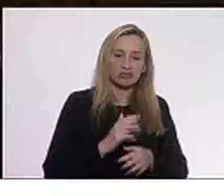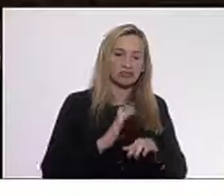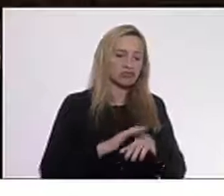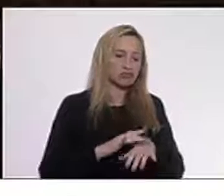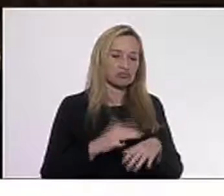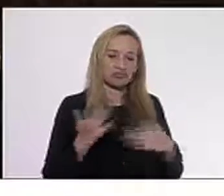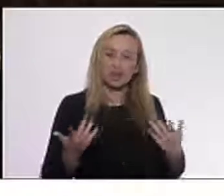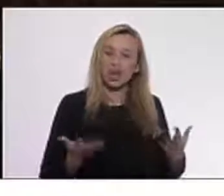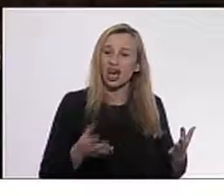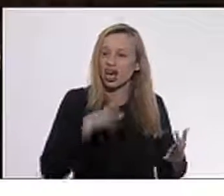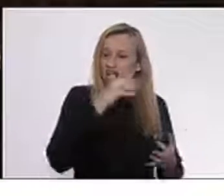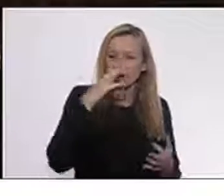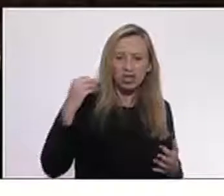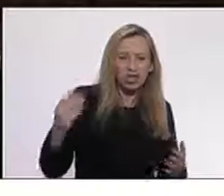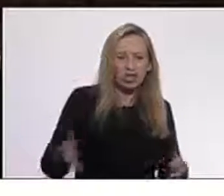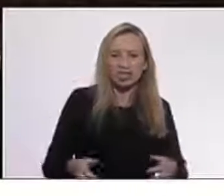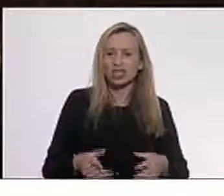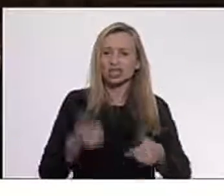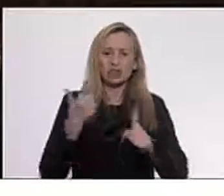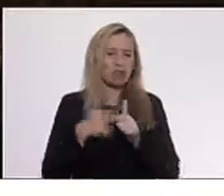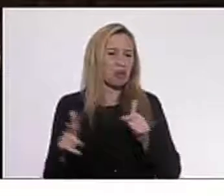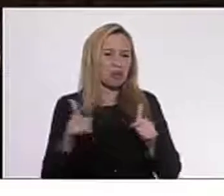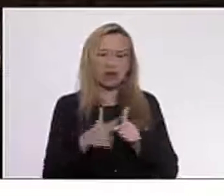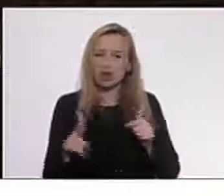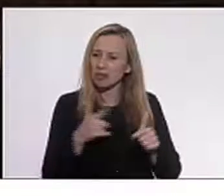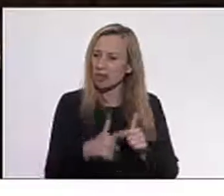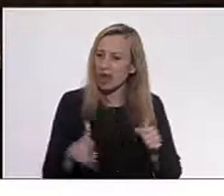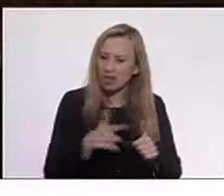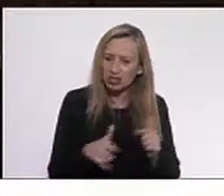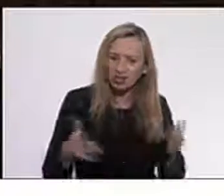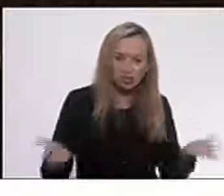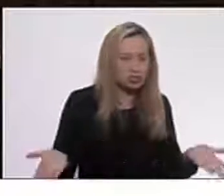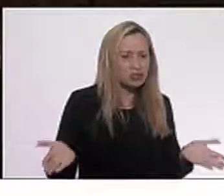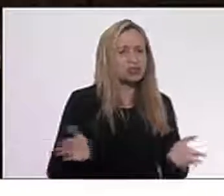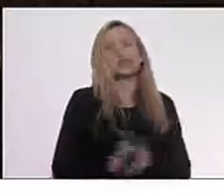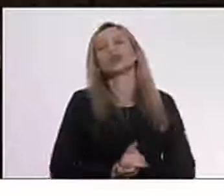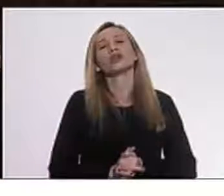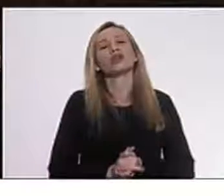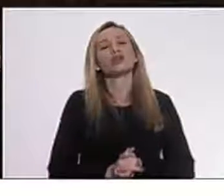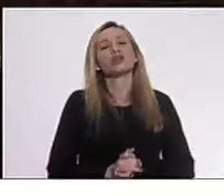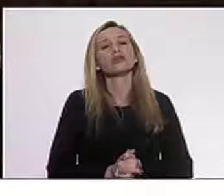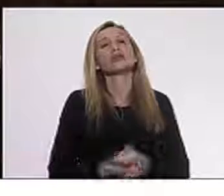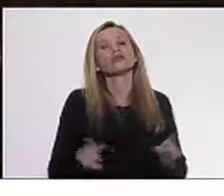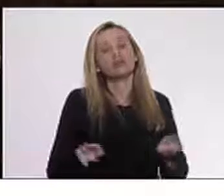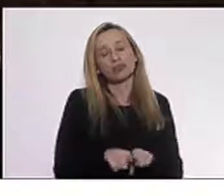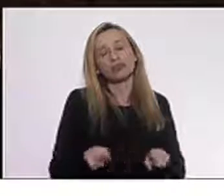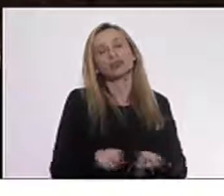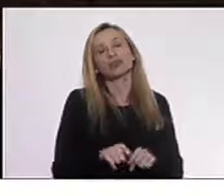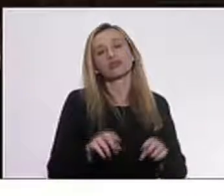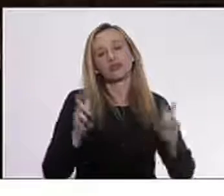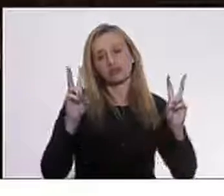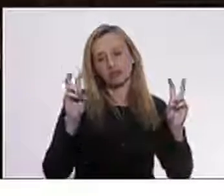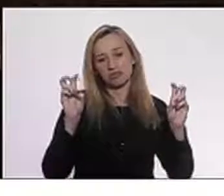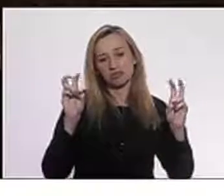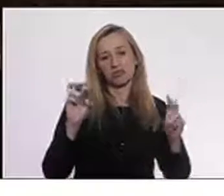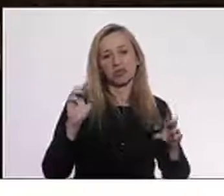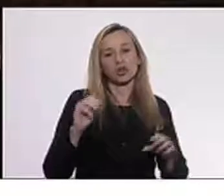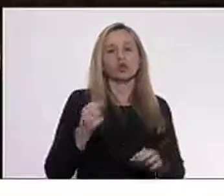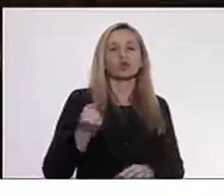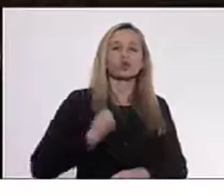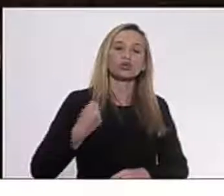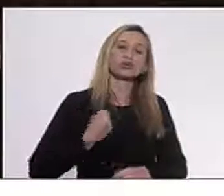sistemático, sofrimento social contínuo e ascendente, e as questões mais estruturais, como o aumento